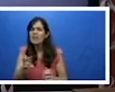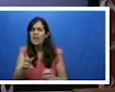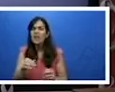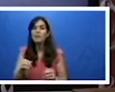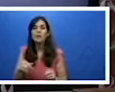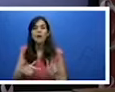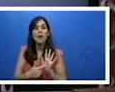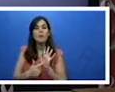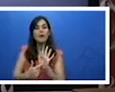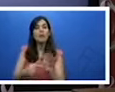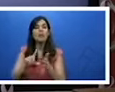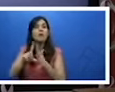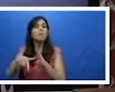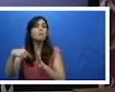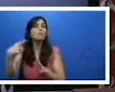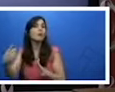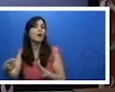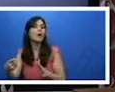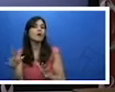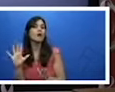depois que o crime é cometido.